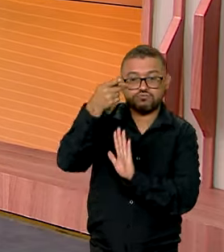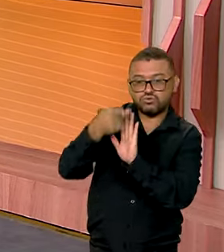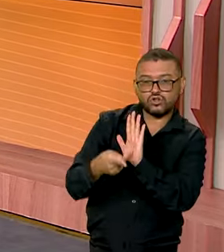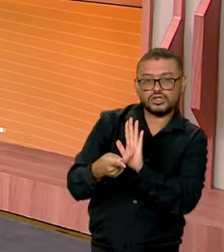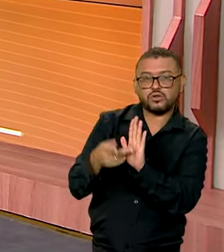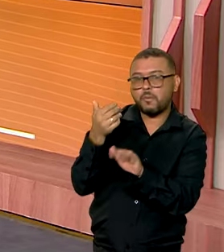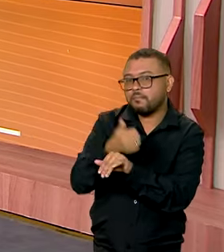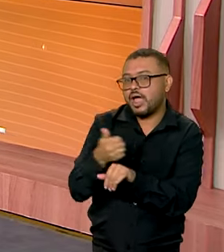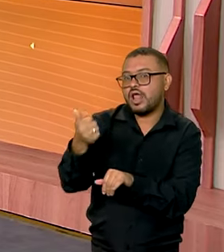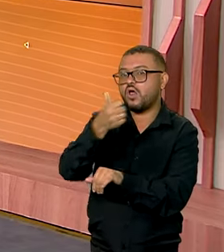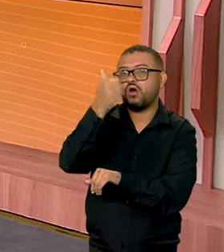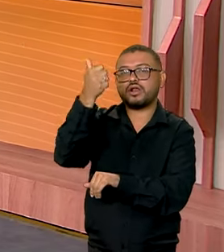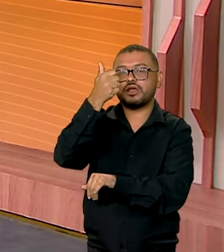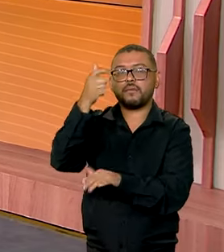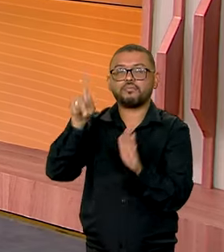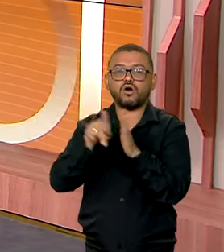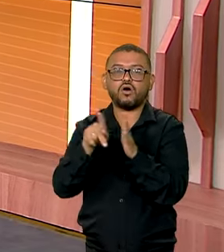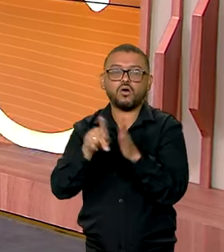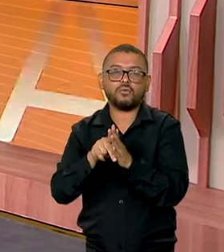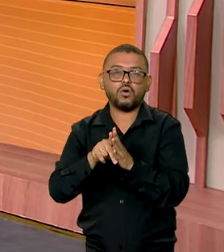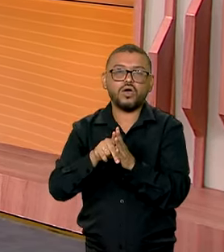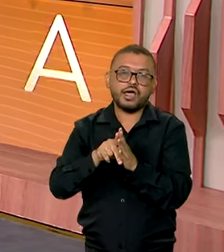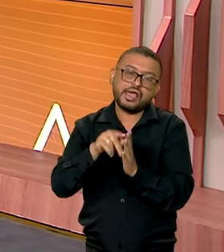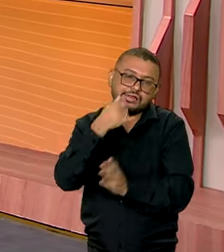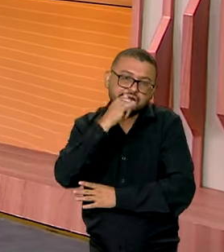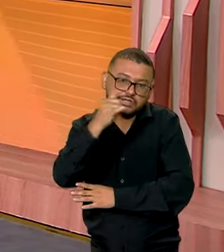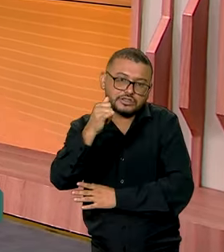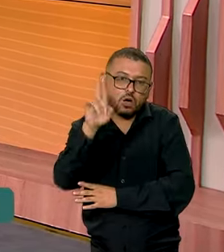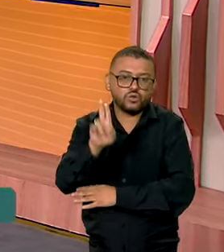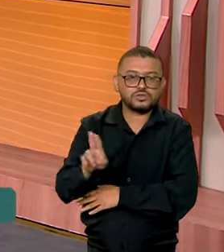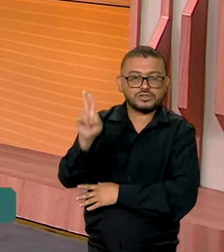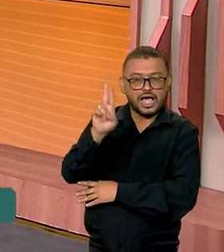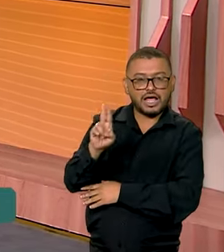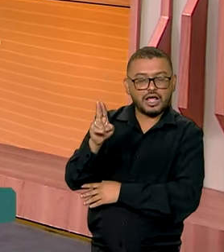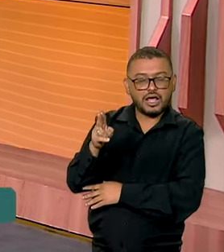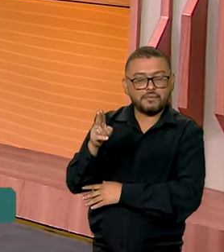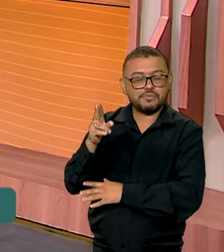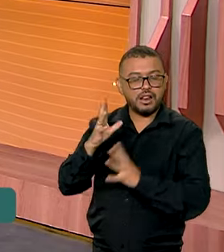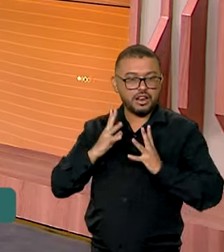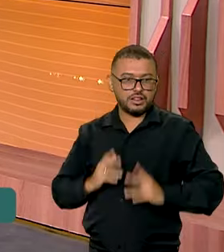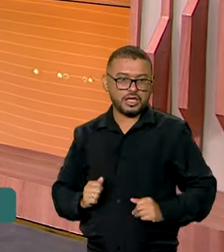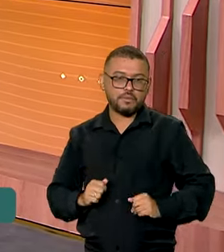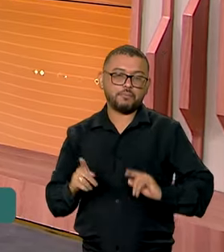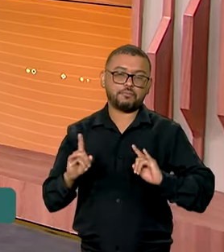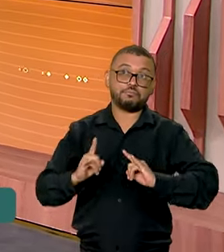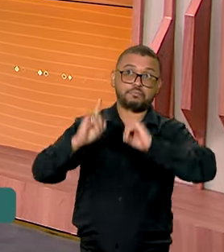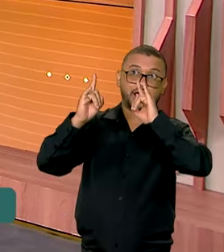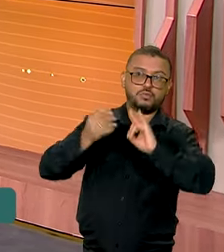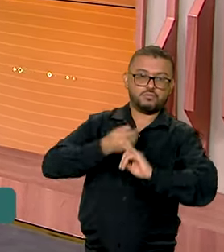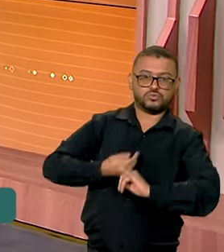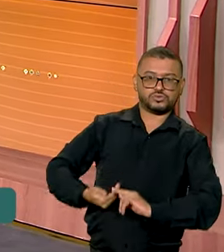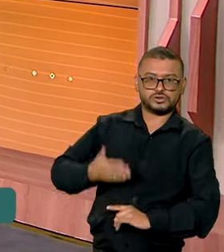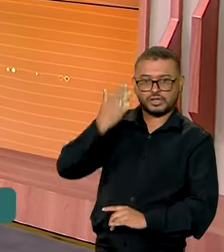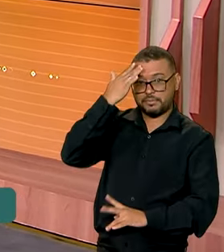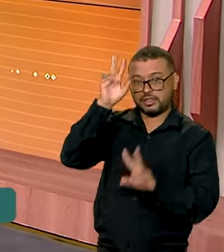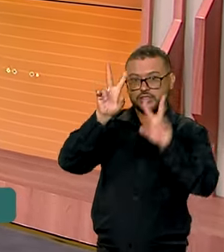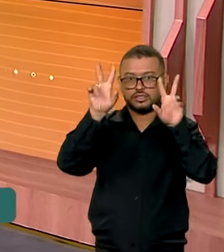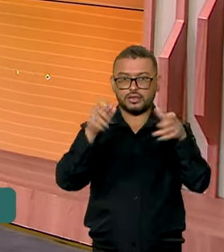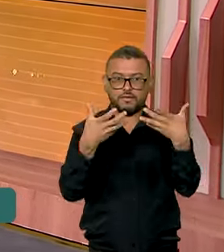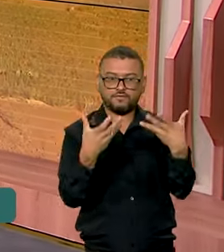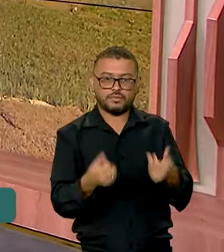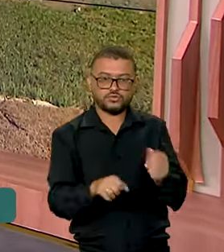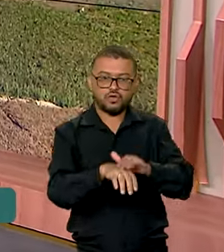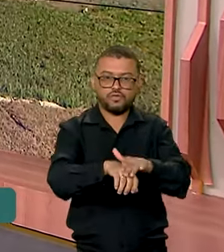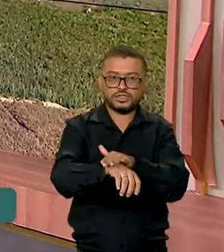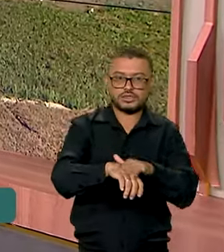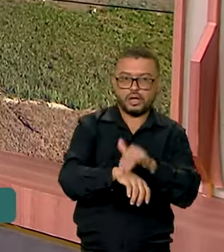de melhoria de desempenho energético e uso de energia renovável em prédios públicos. Sobre esse assunto, vamos